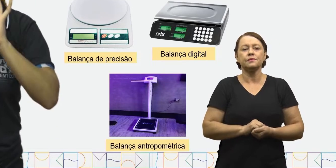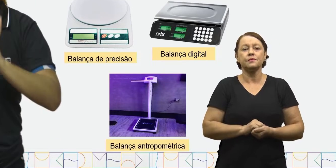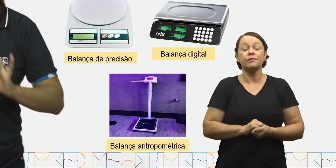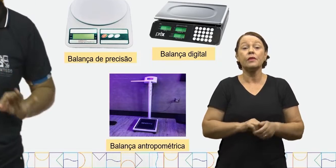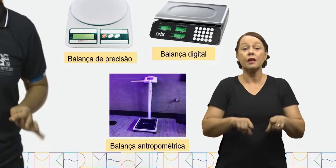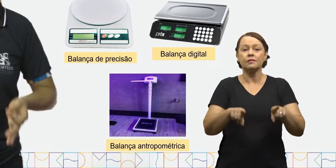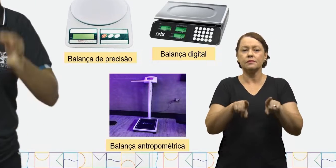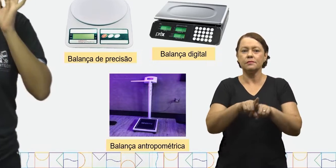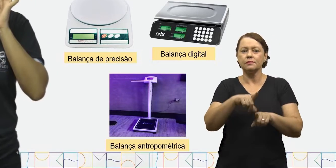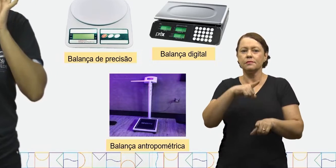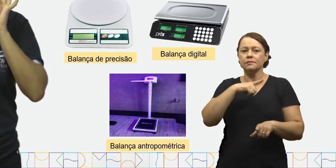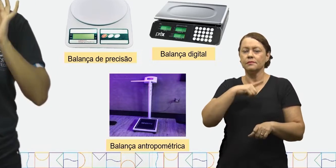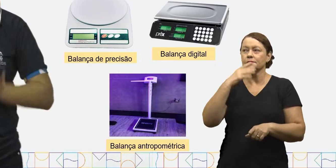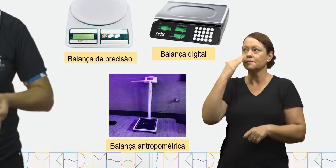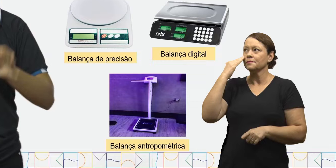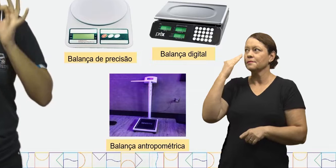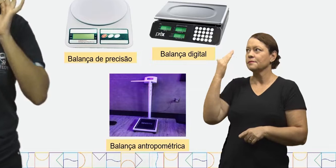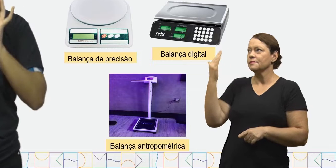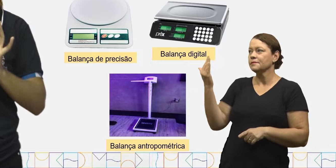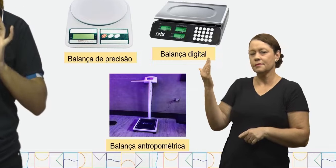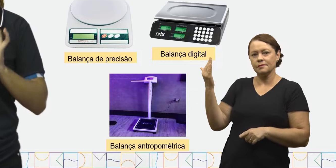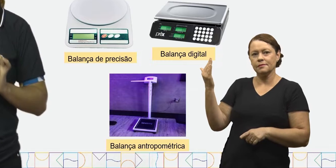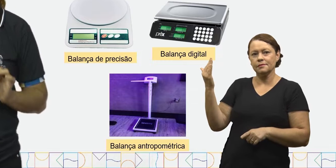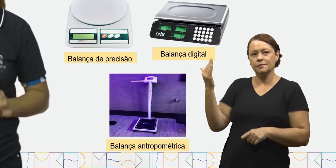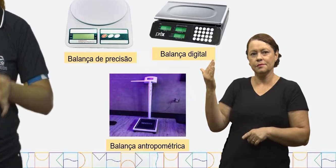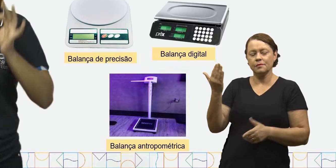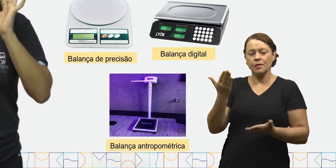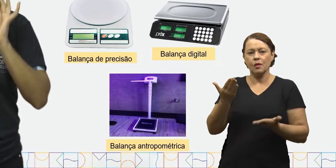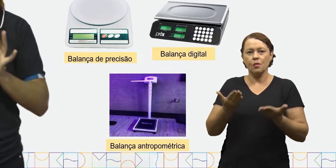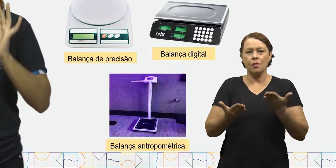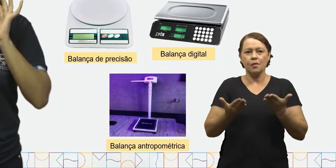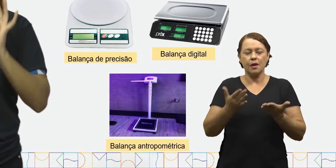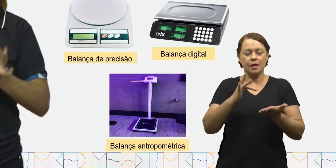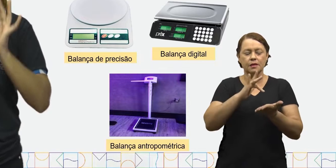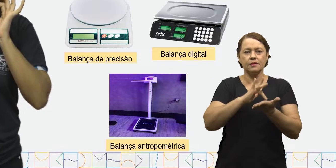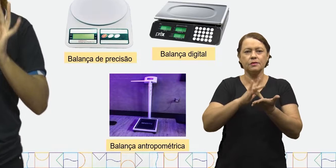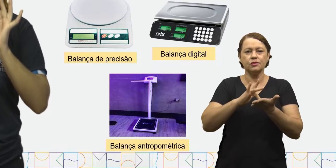nós temos aqui uma balança digital